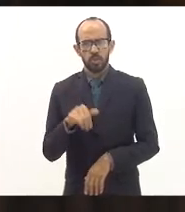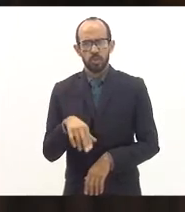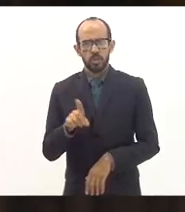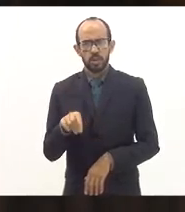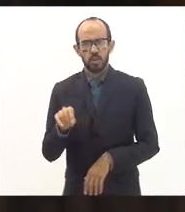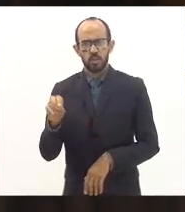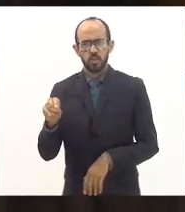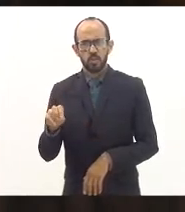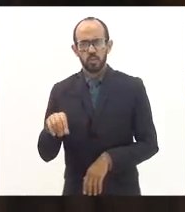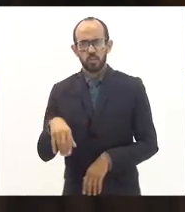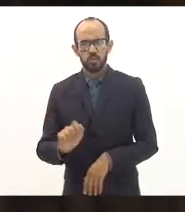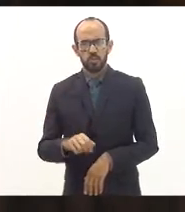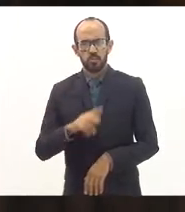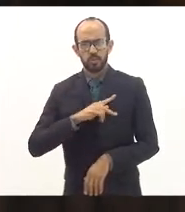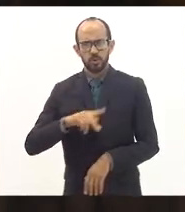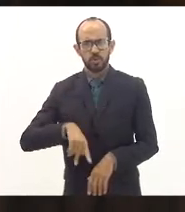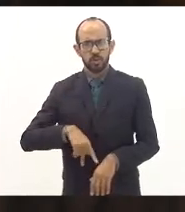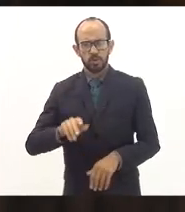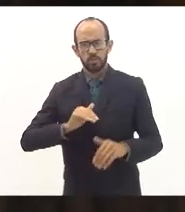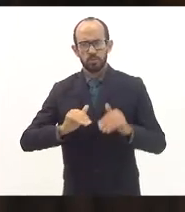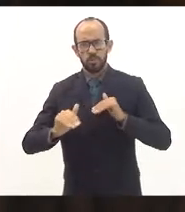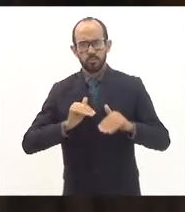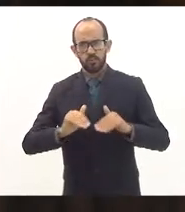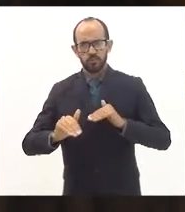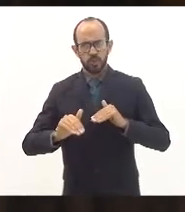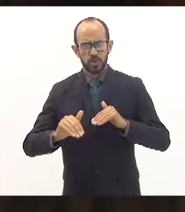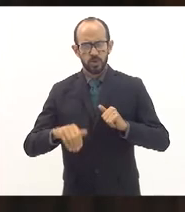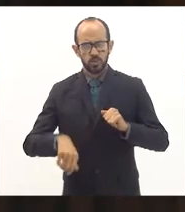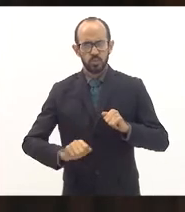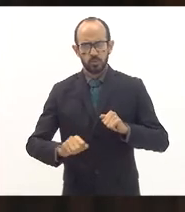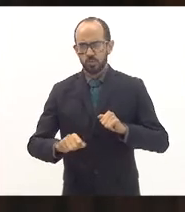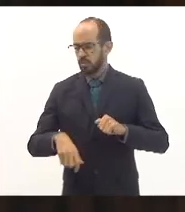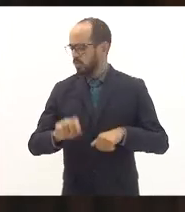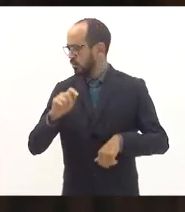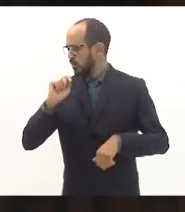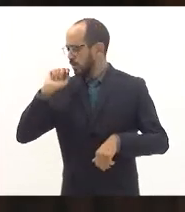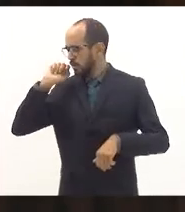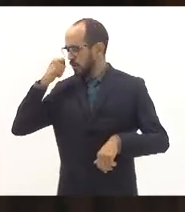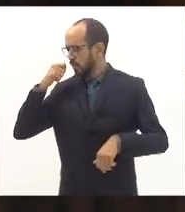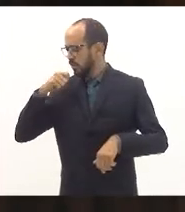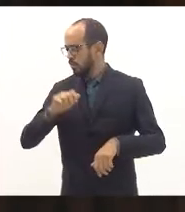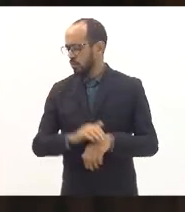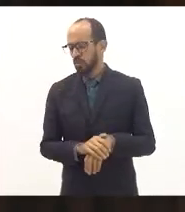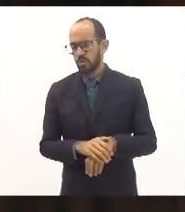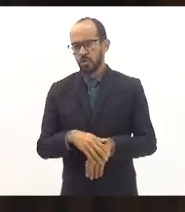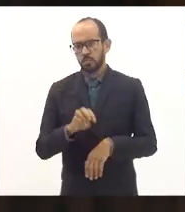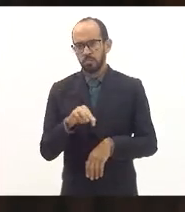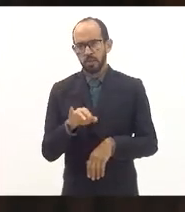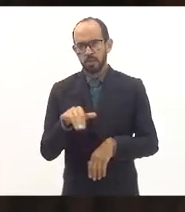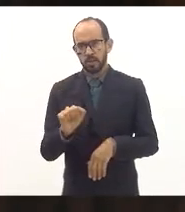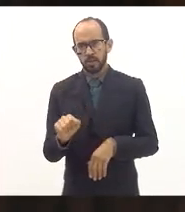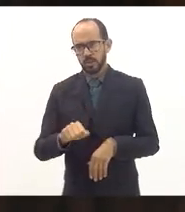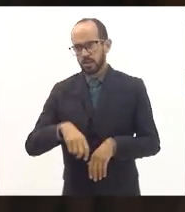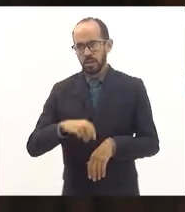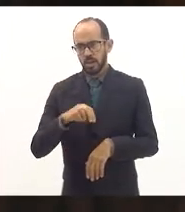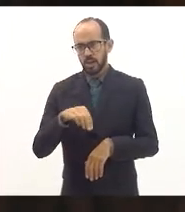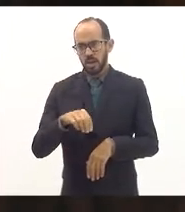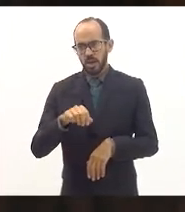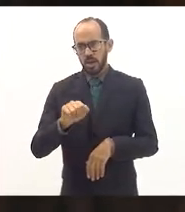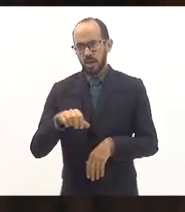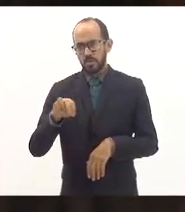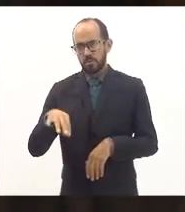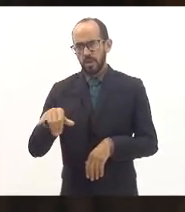Santos, presidente do movimento, presidente municipal do Movimento Negro, Maria Amélia Reis, nossa queridíssima